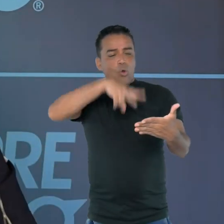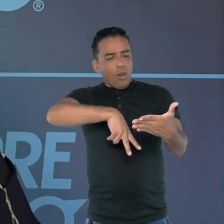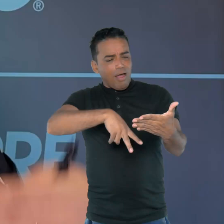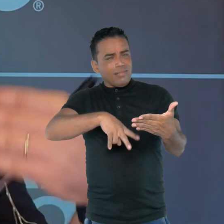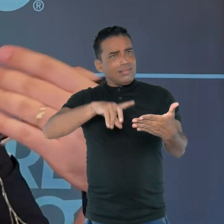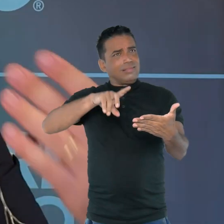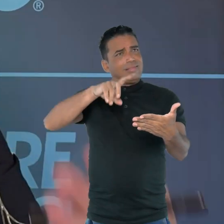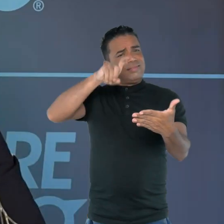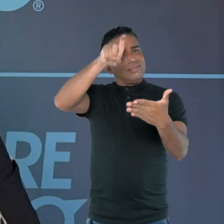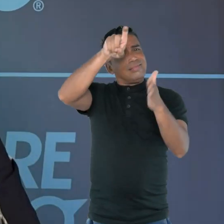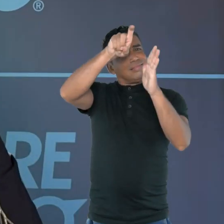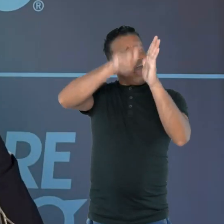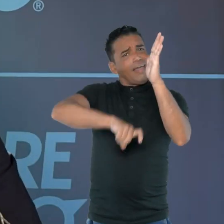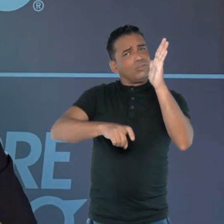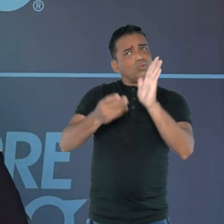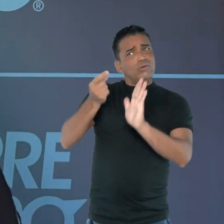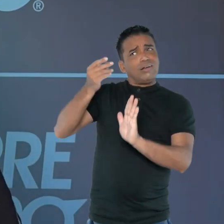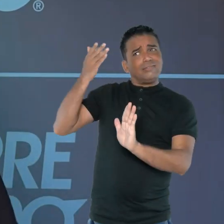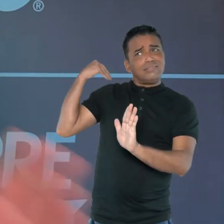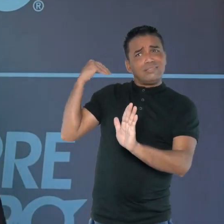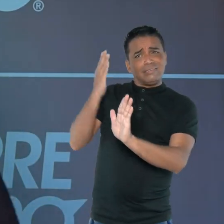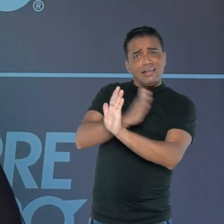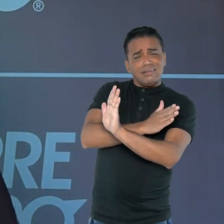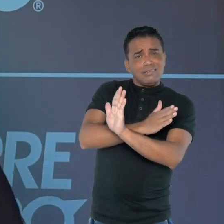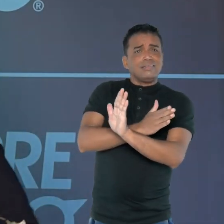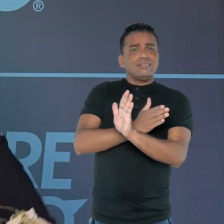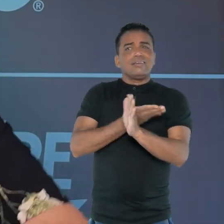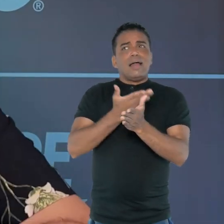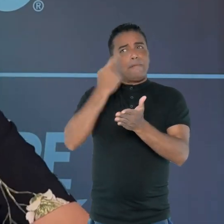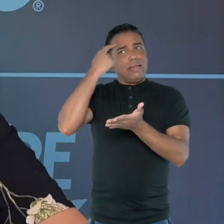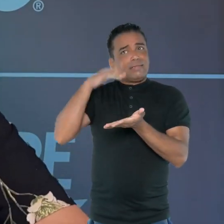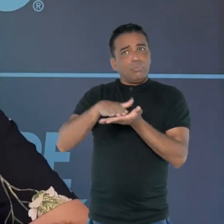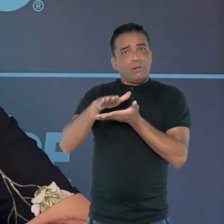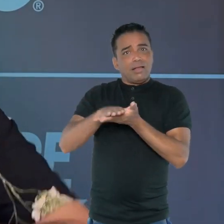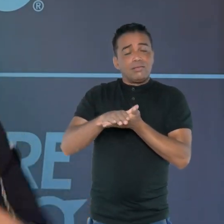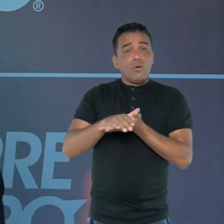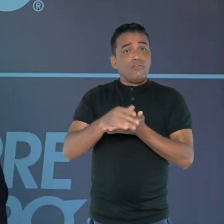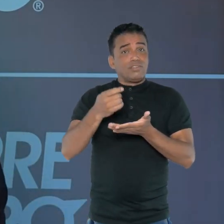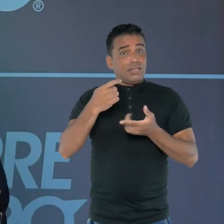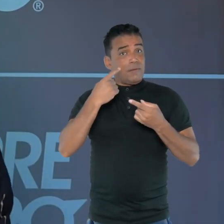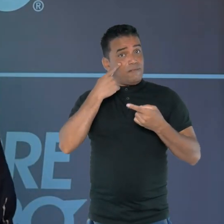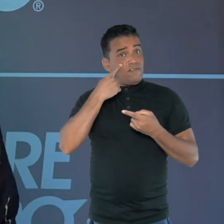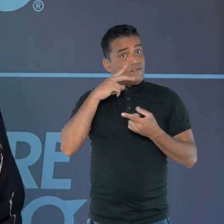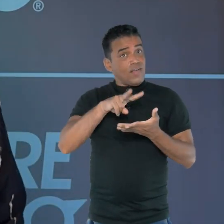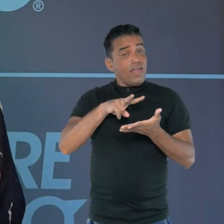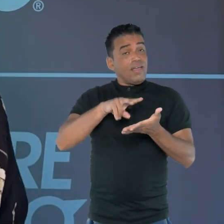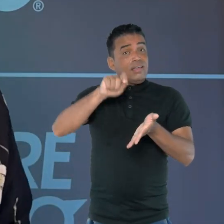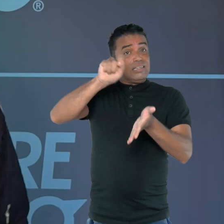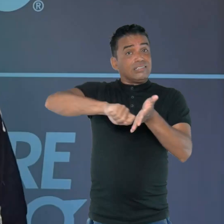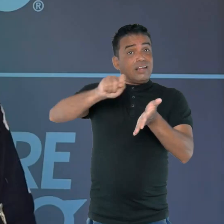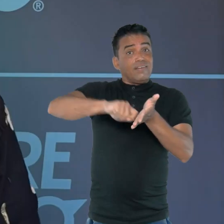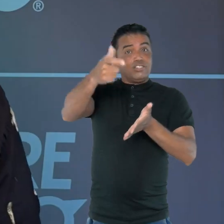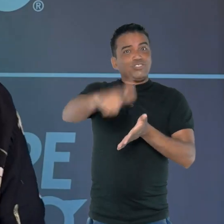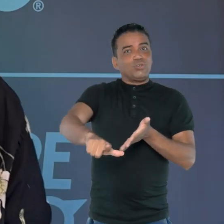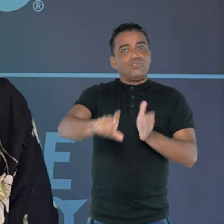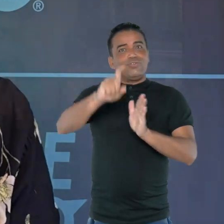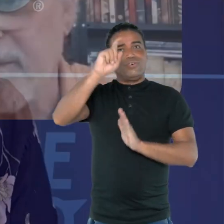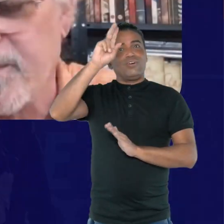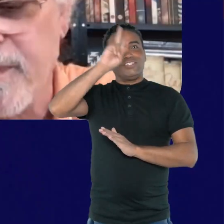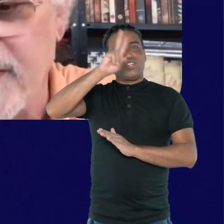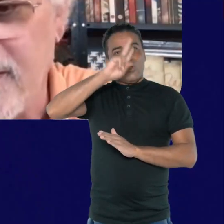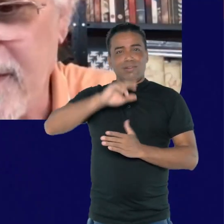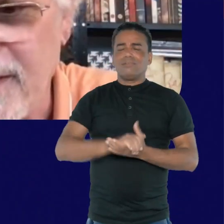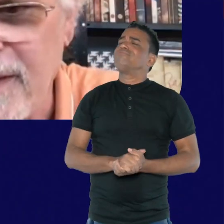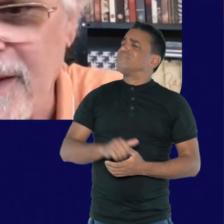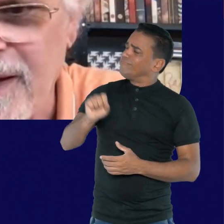texto antigo, de pensar na publicação e de repente você pode se ver reescrevendo aquela história, né?